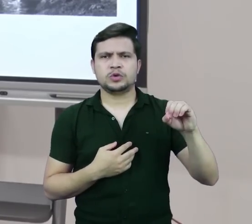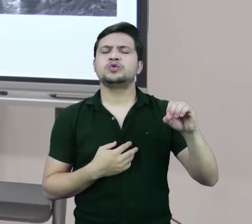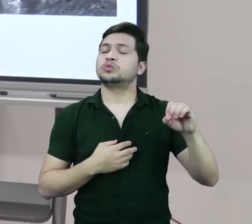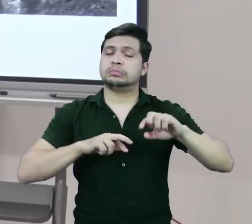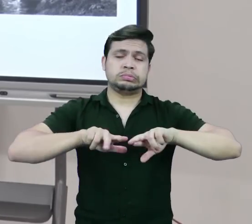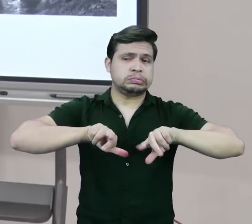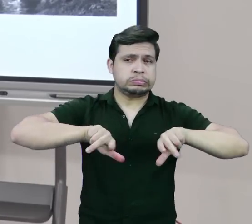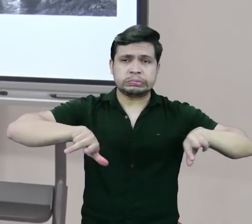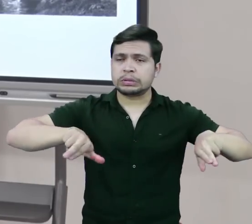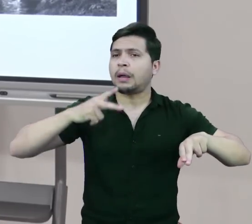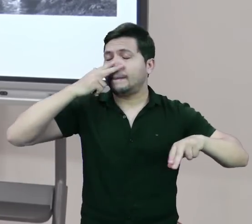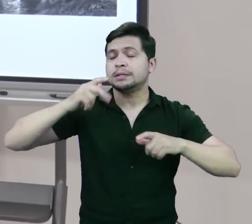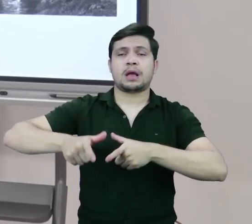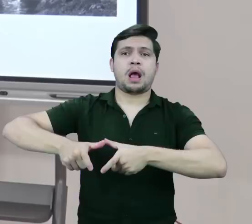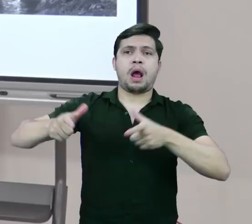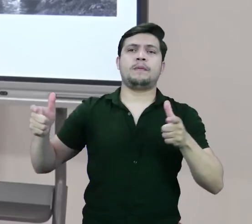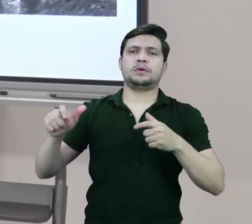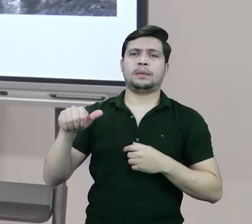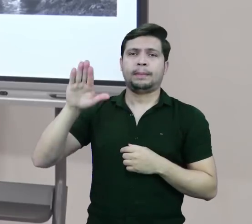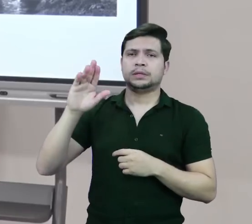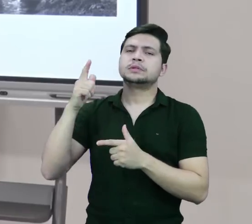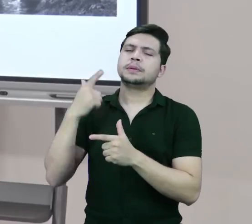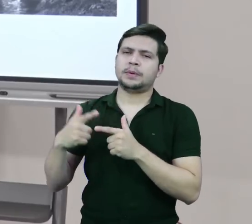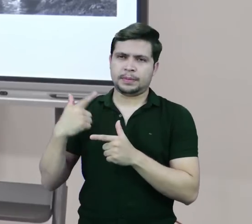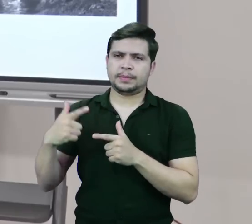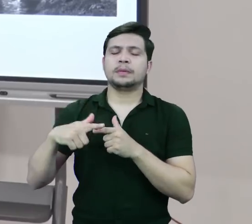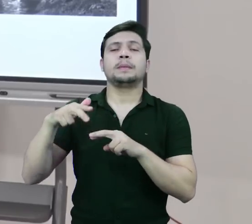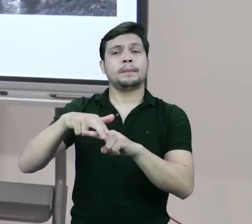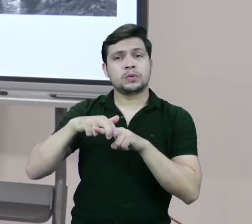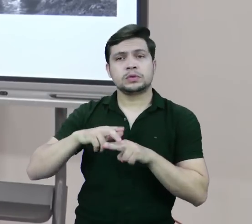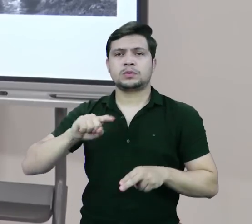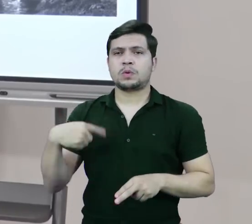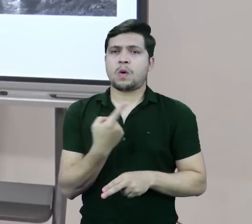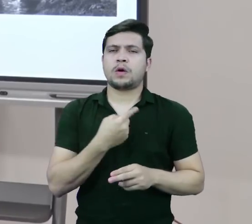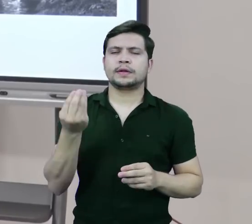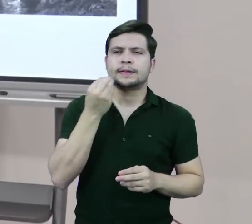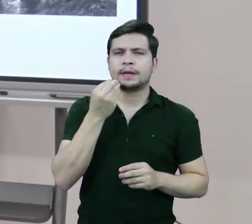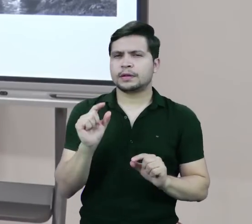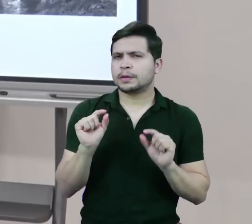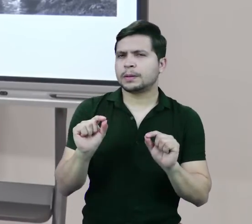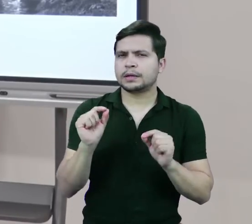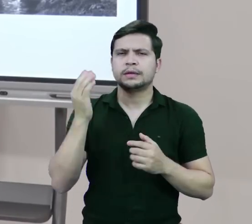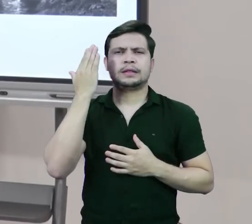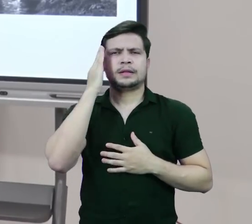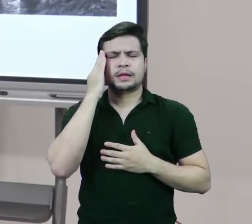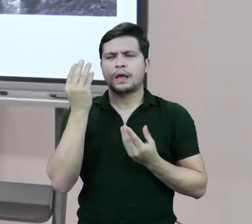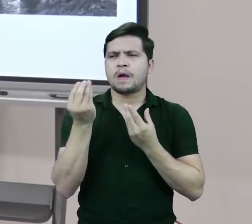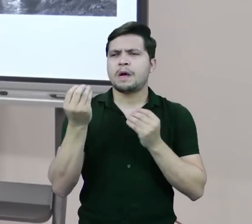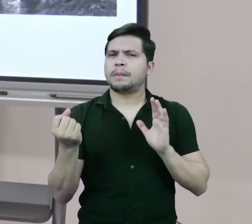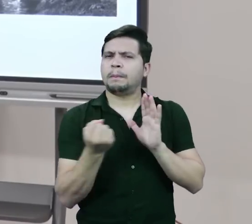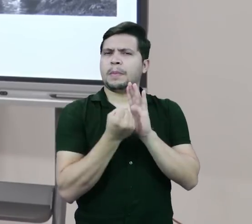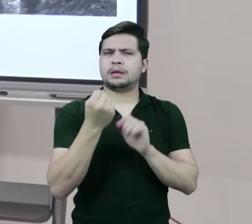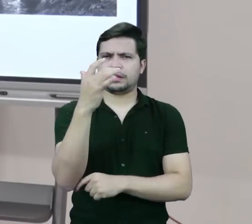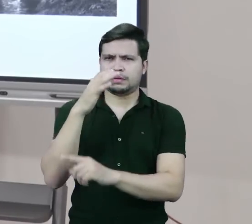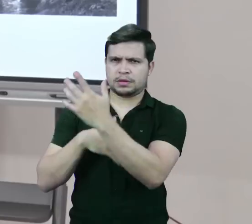poluição agravaram essa crise ambiental, né? Então, a gente, dentro da ecologia, busca entender esses impactos e entender as formas